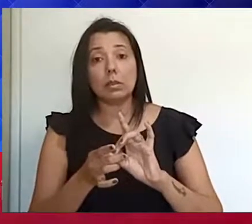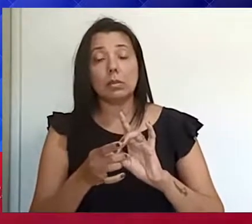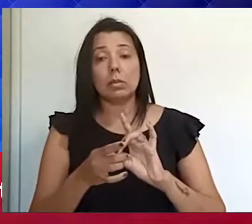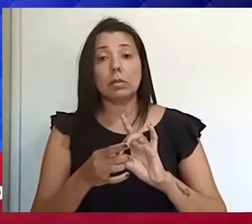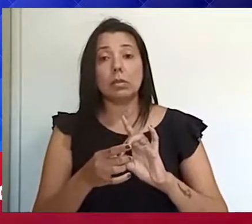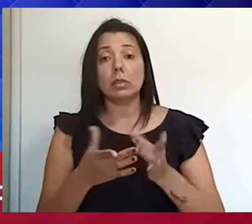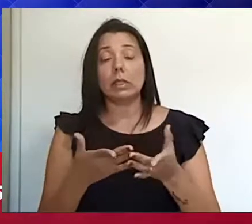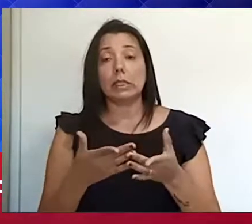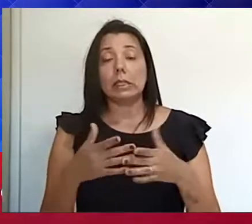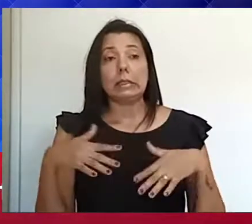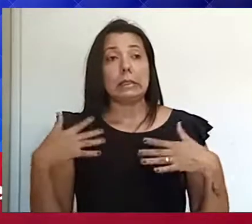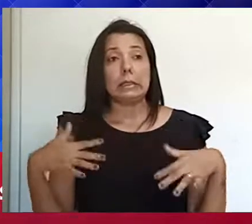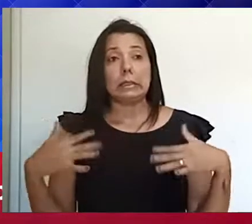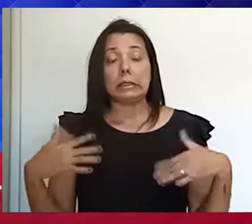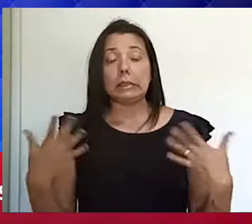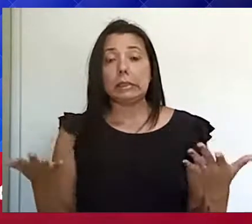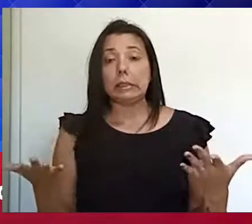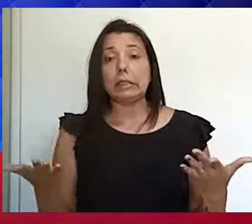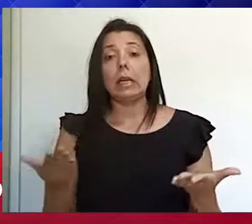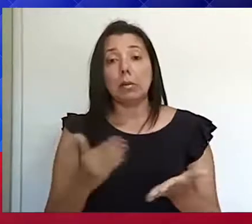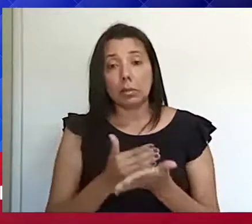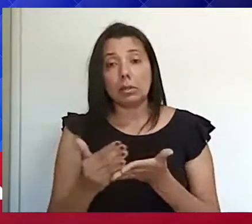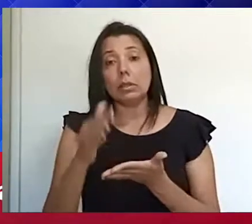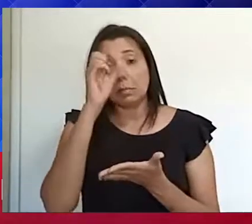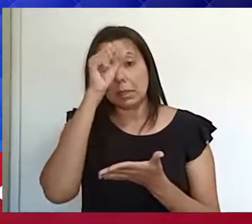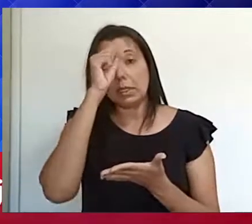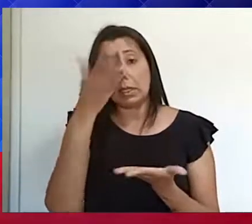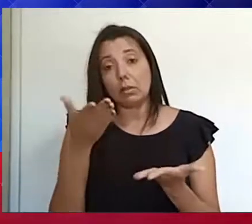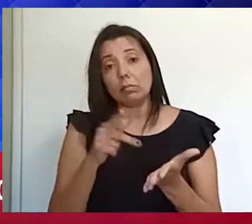estamos ainda aprendendo ainda com essa nova realidade.